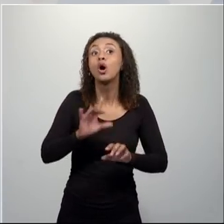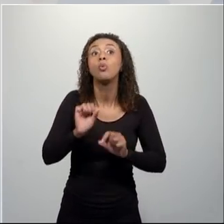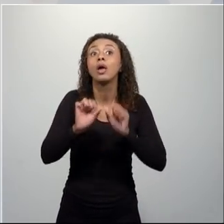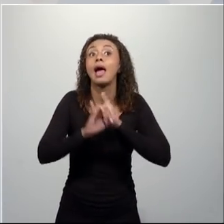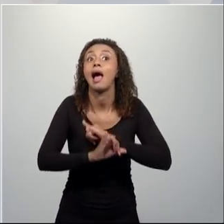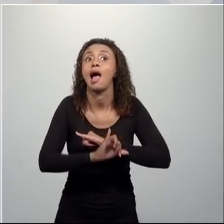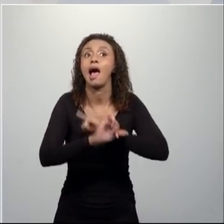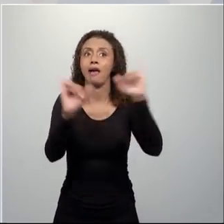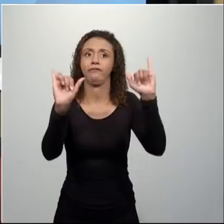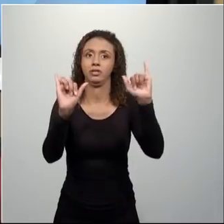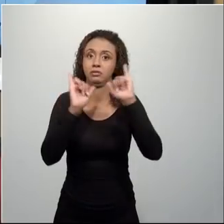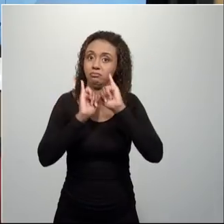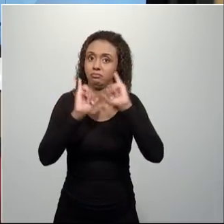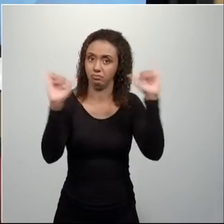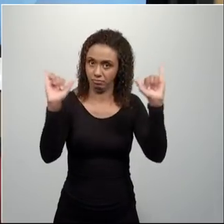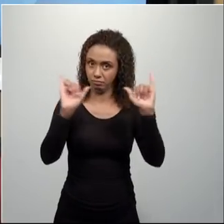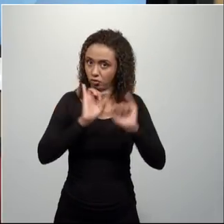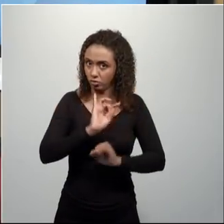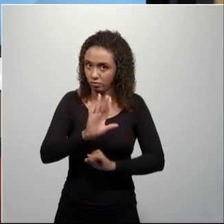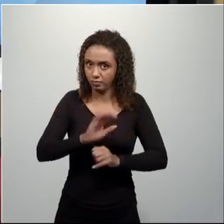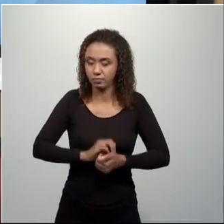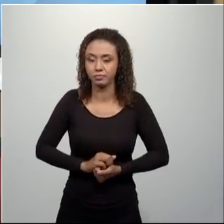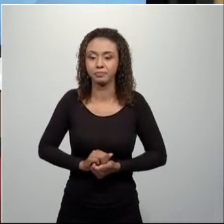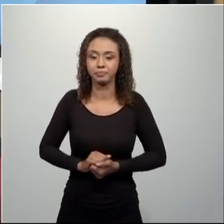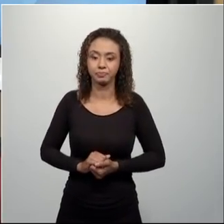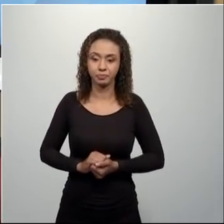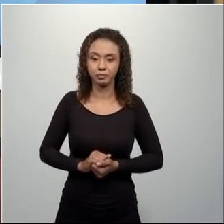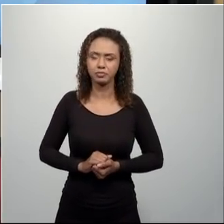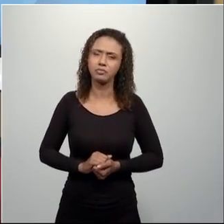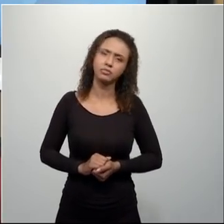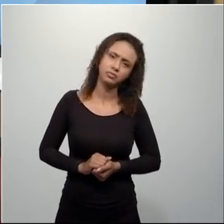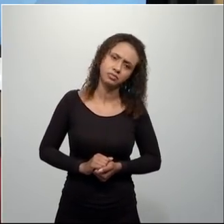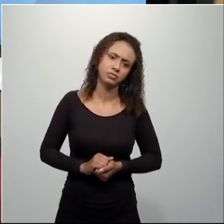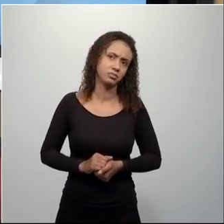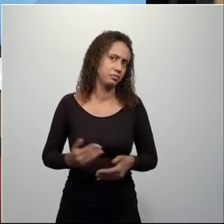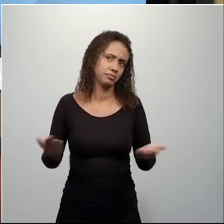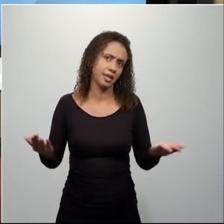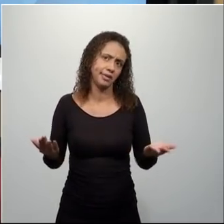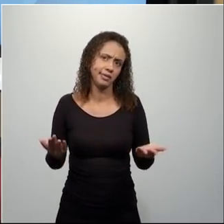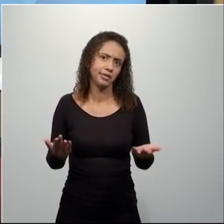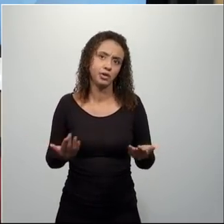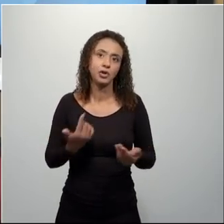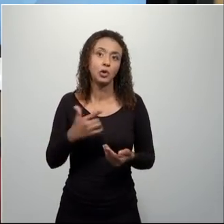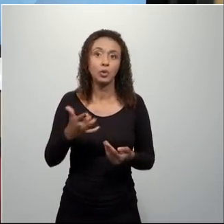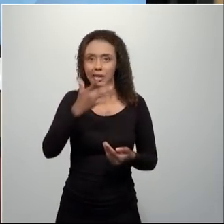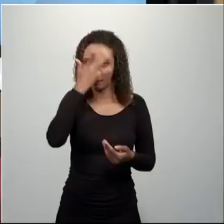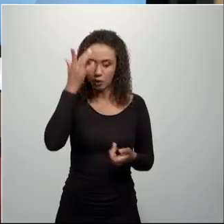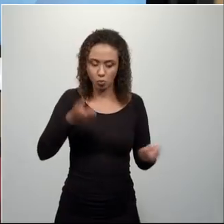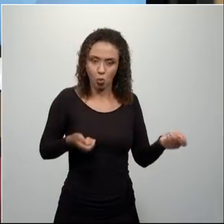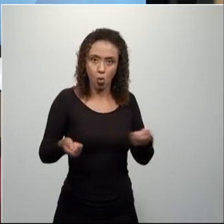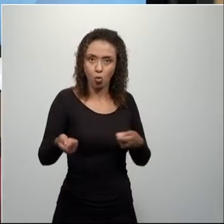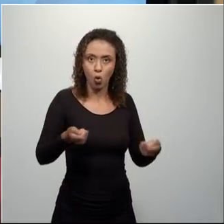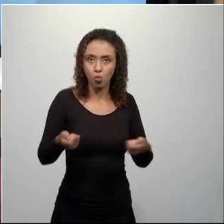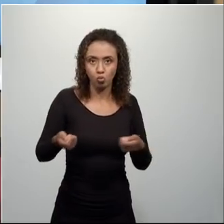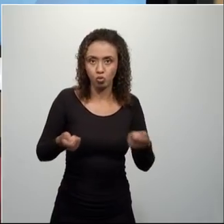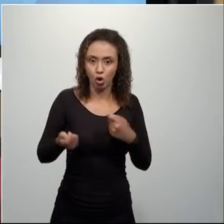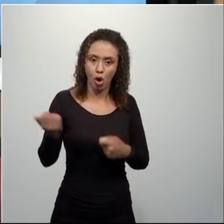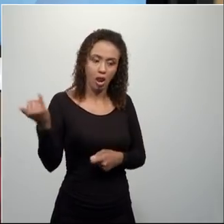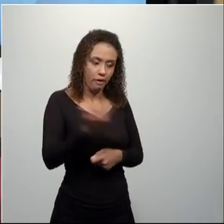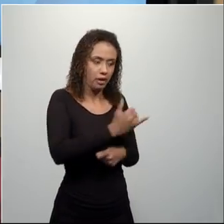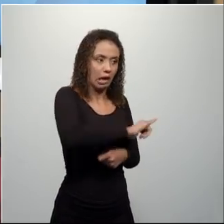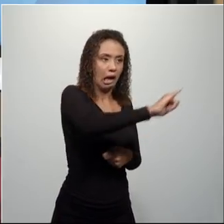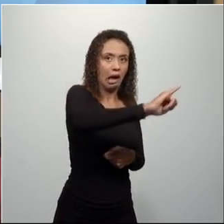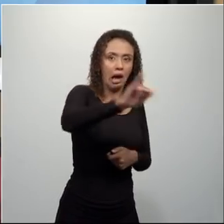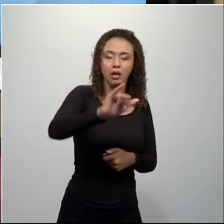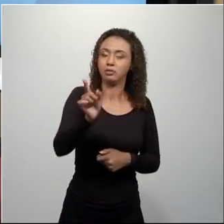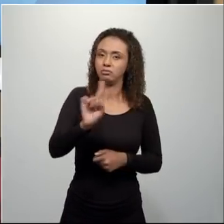existência de transações e bom esse é um processo a synchro não tem ninguém coordenando isso então é provável que em diferentes